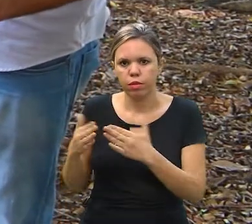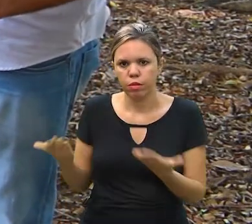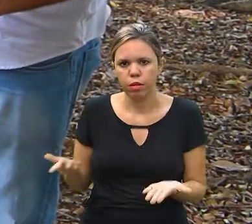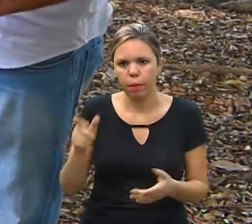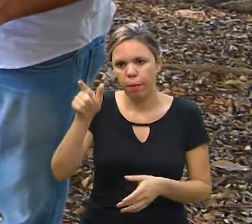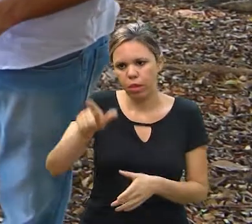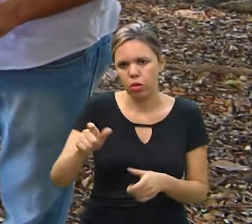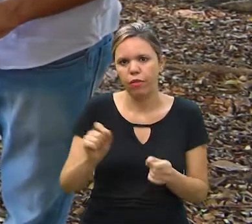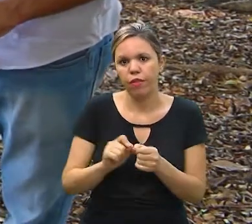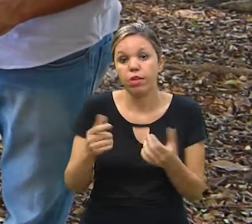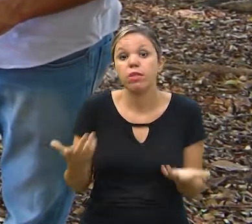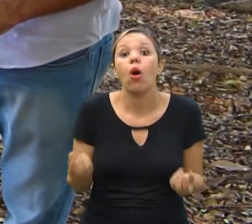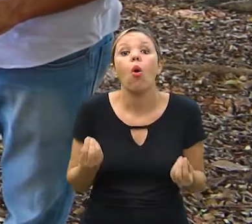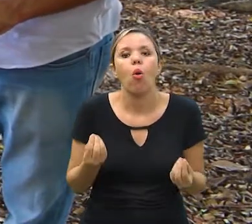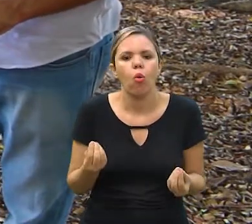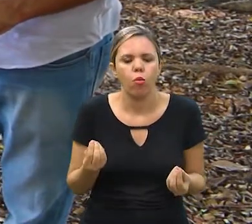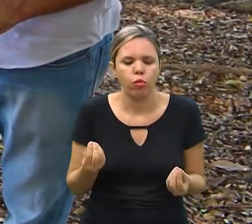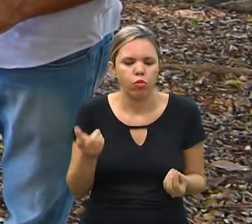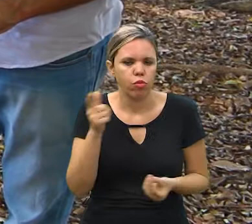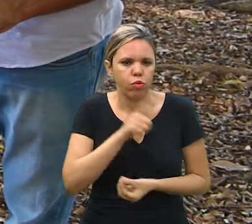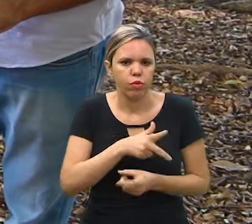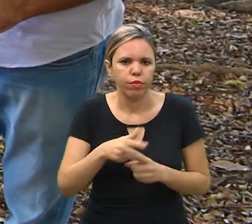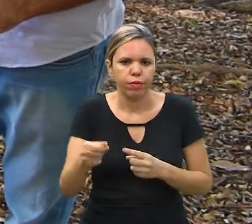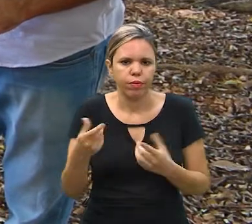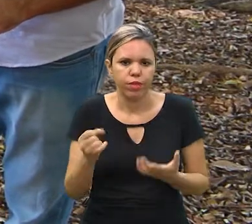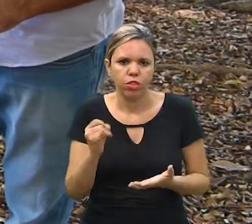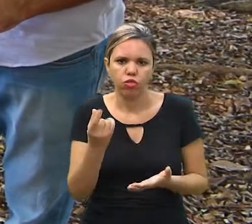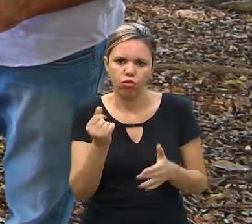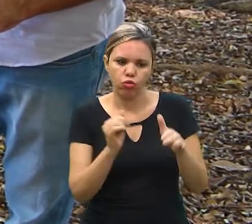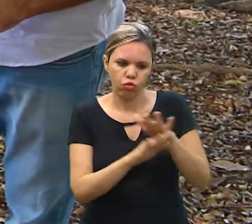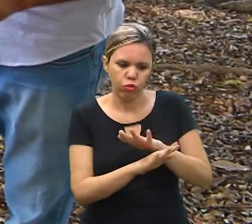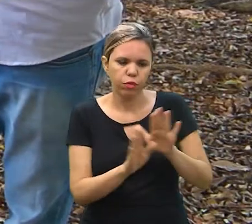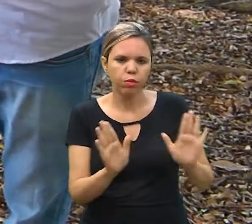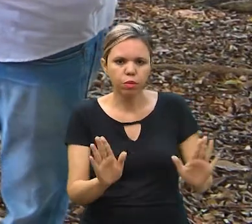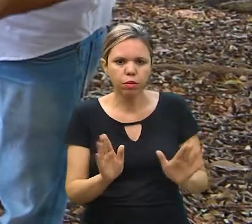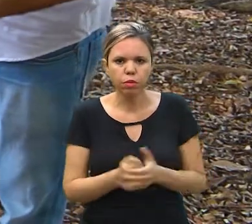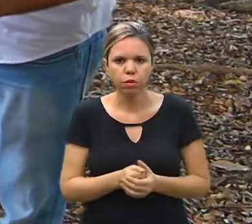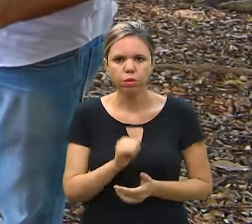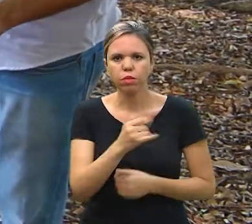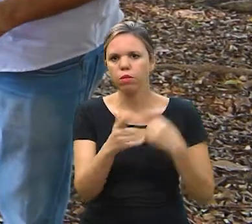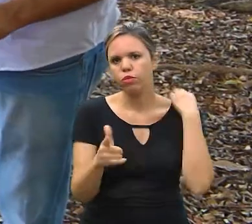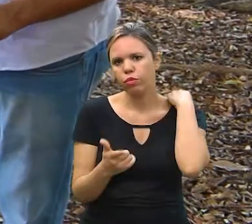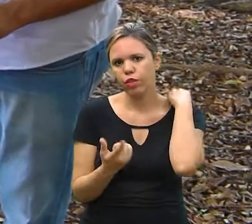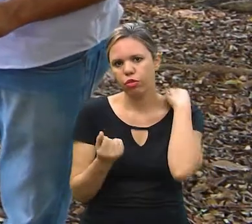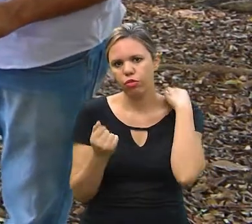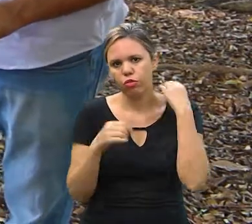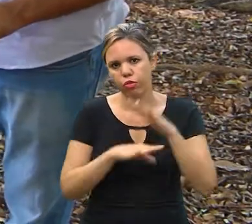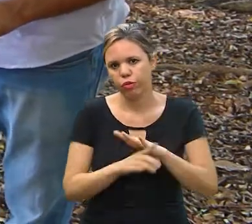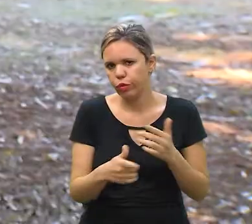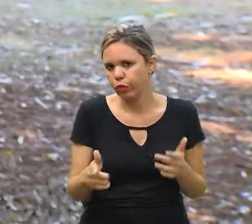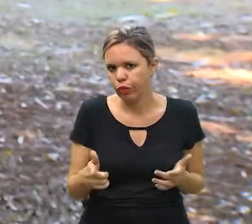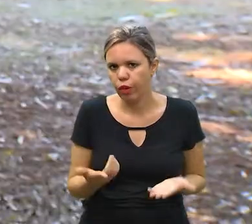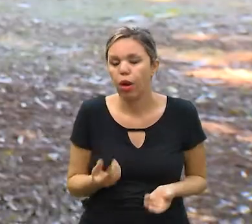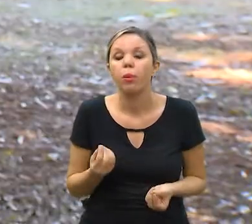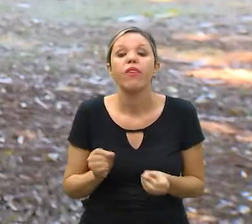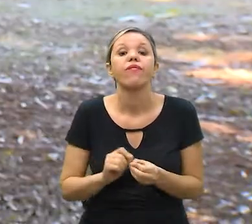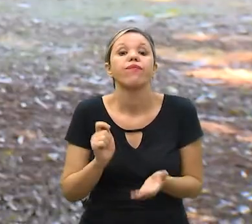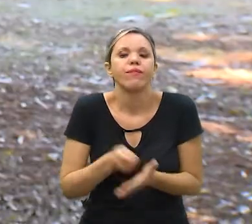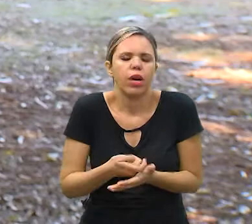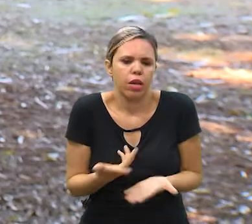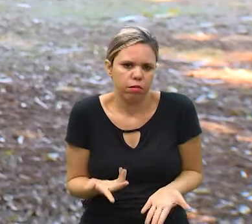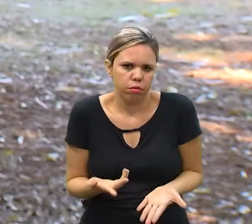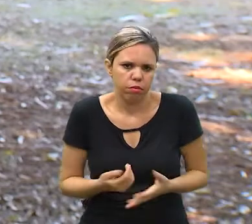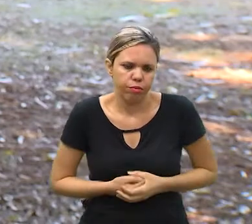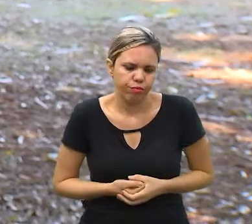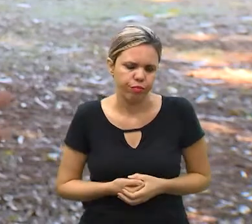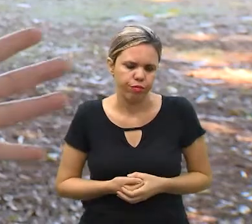que a pessoa deve fazer? Se ela tiver uma reserva financeira... Se ela não tiver uma reserva financeira. Se ela não tiver uma reserva financeira,